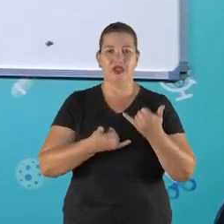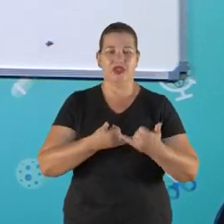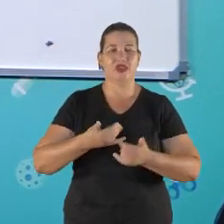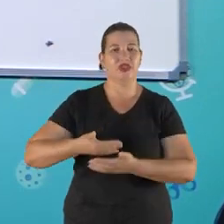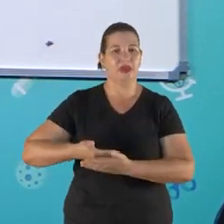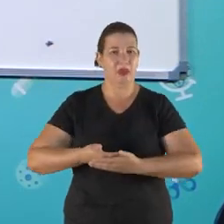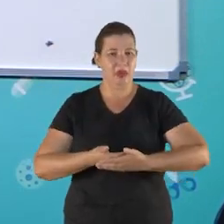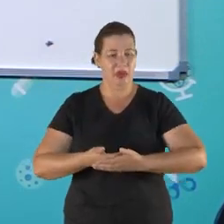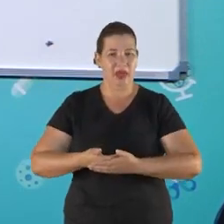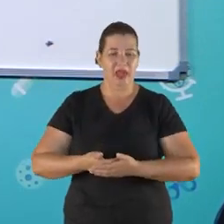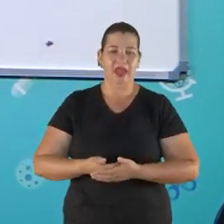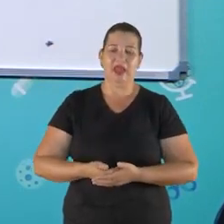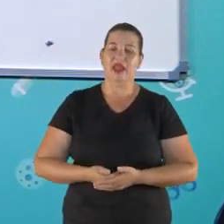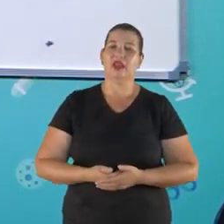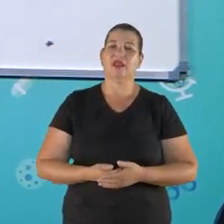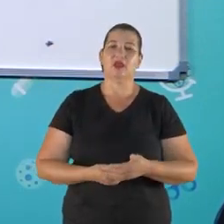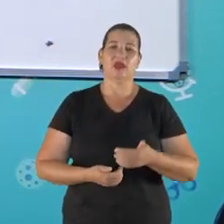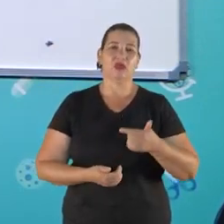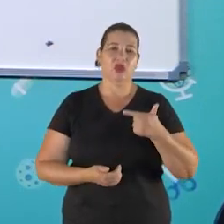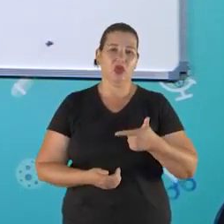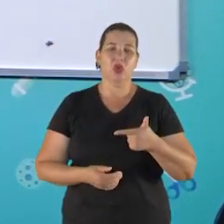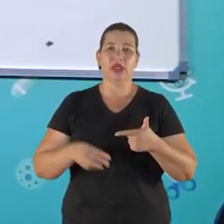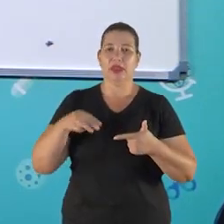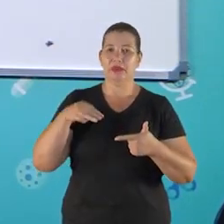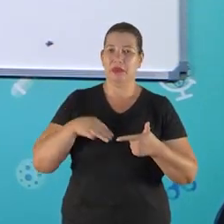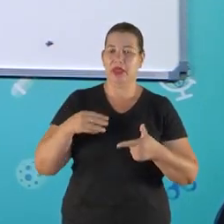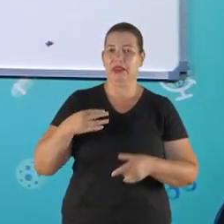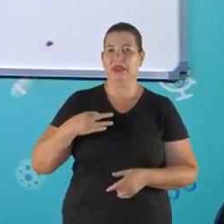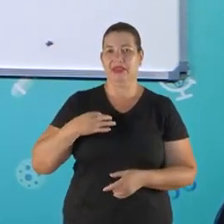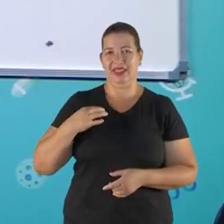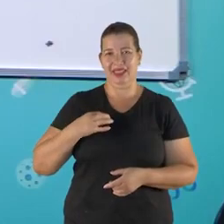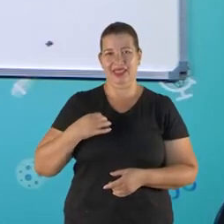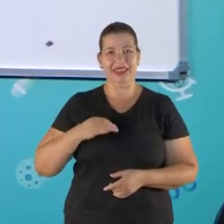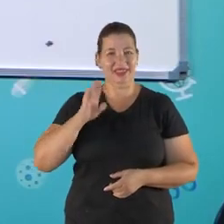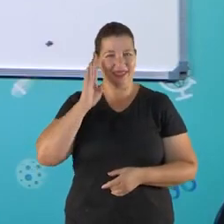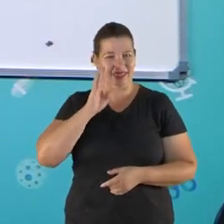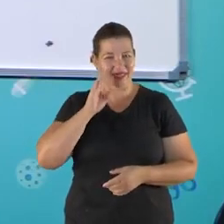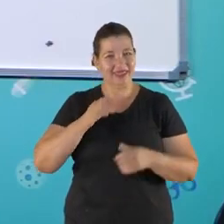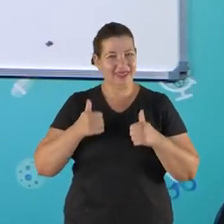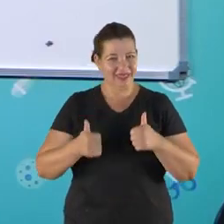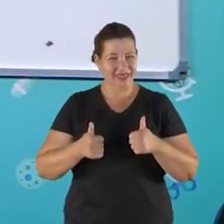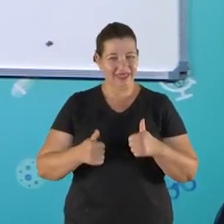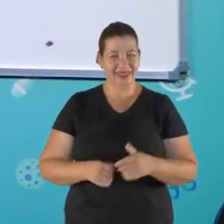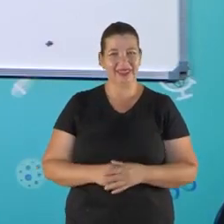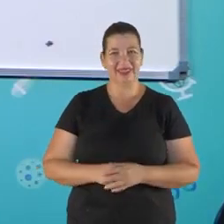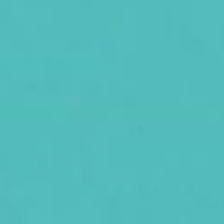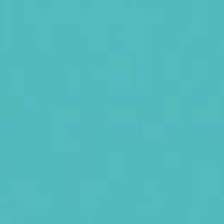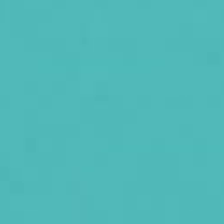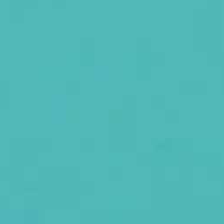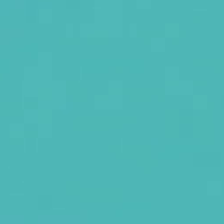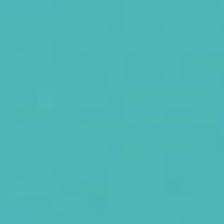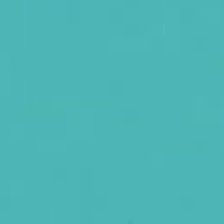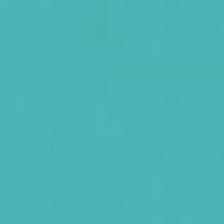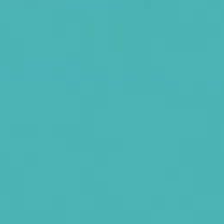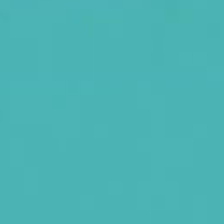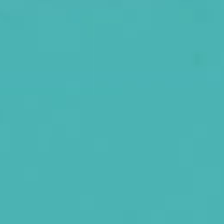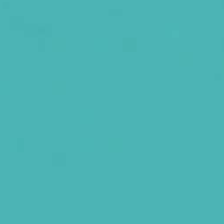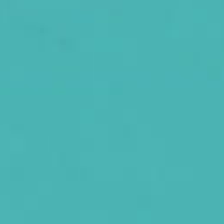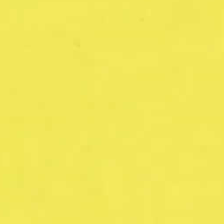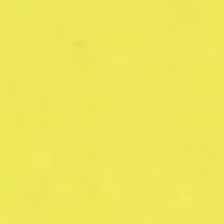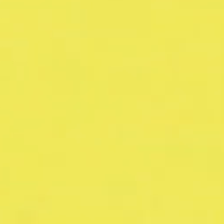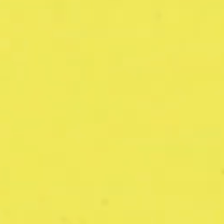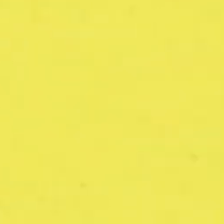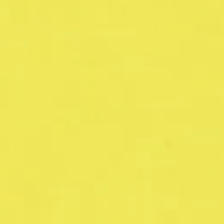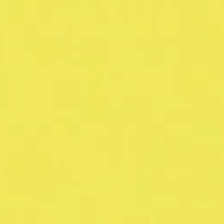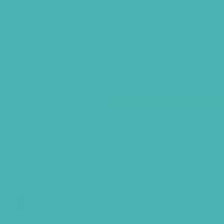fazer 20 bonequinhas da Biomi com os seus 2 metros de tecido. Legal, né?